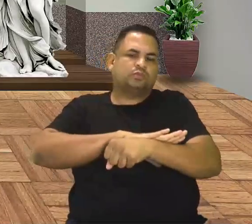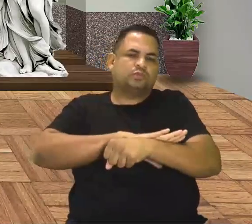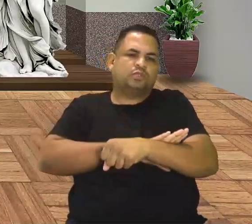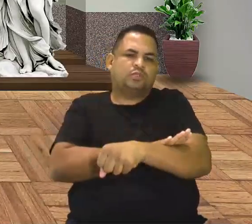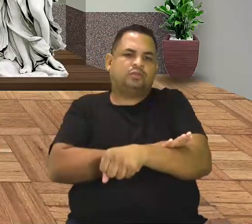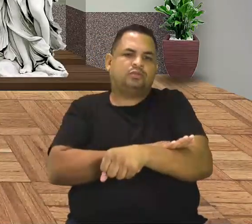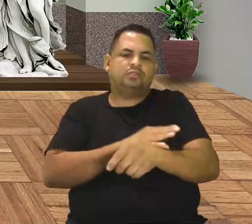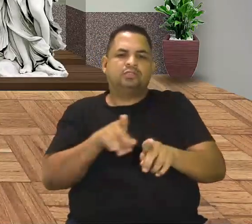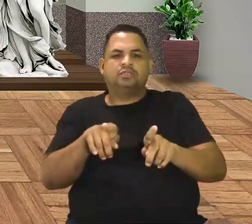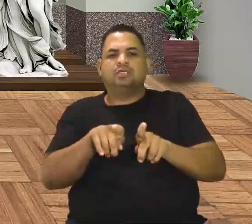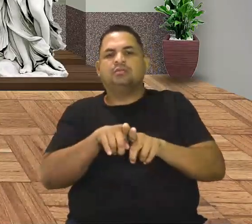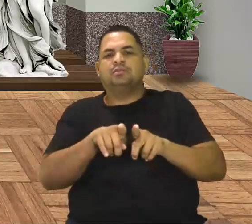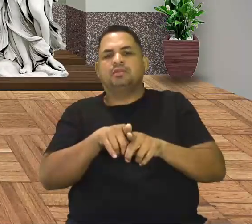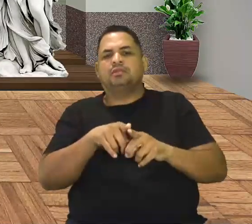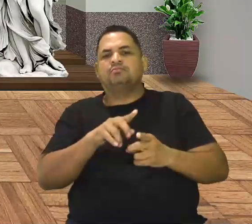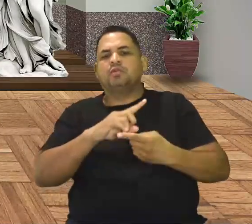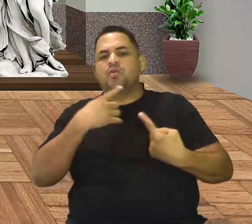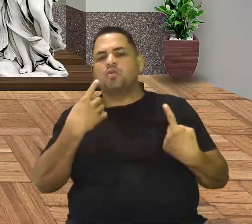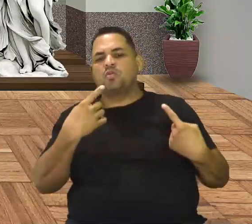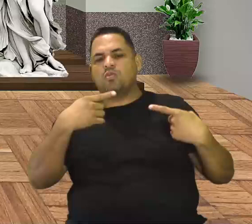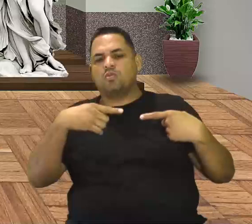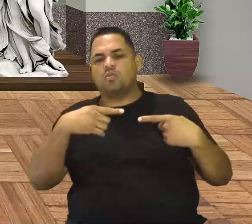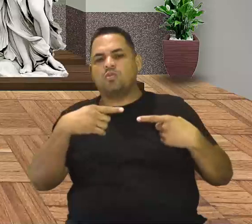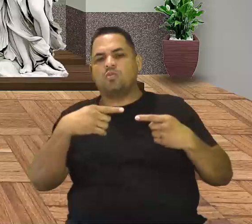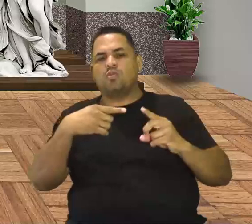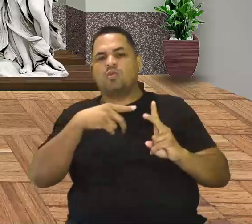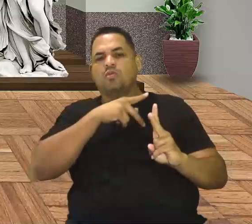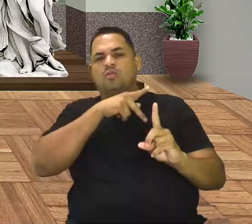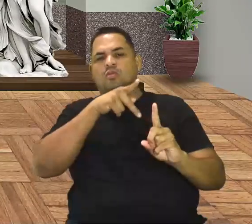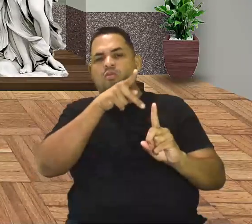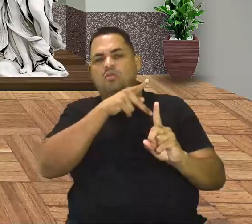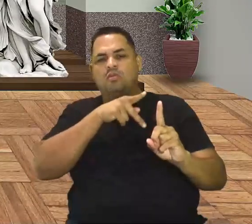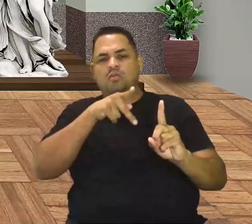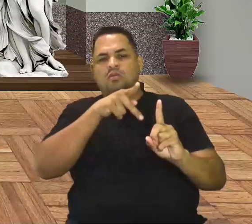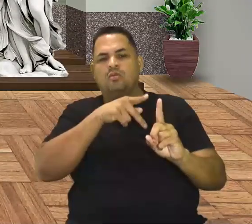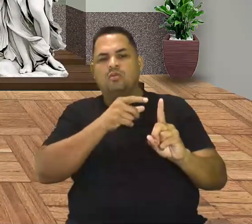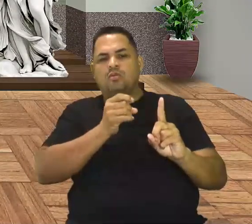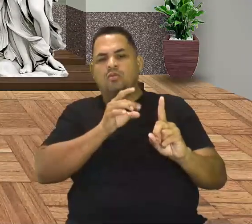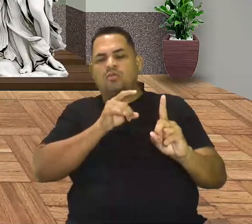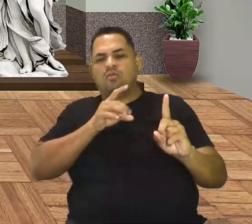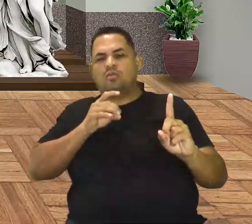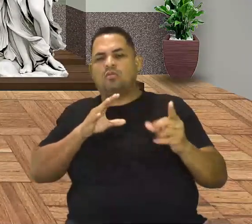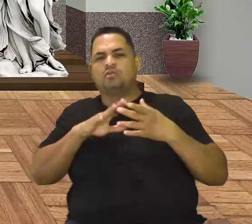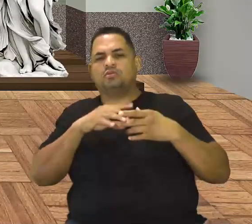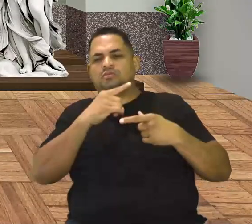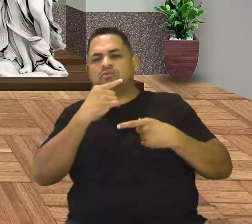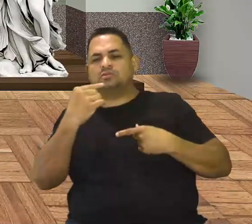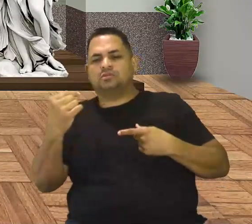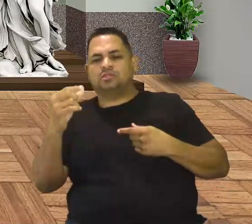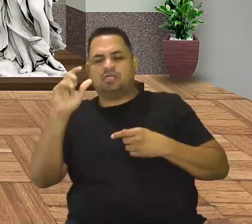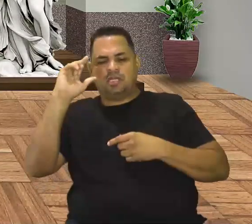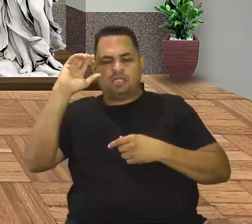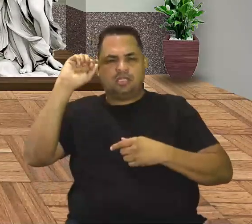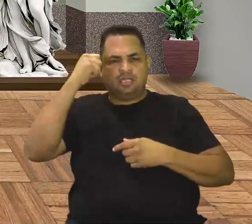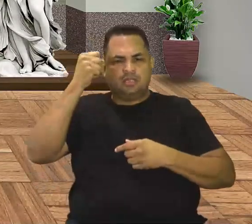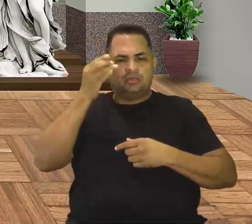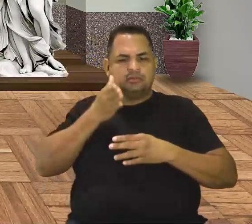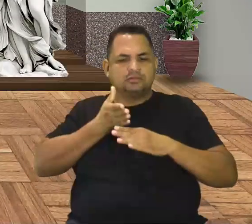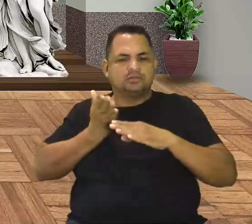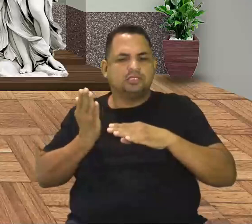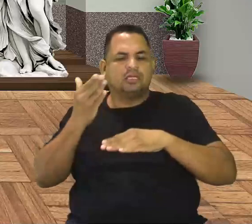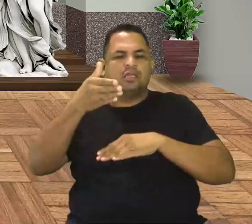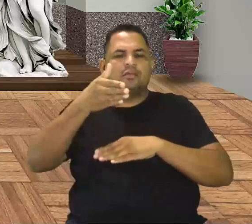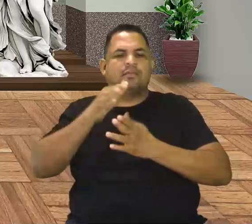contra a xenofobia. Quantas pessoas não estão tentando fugir ali da crise da África e ir para a